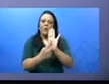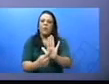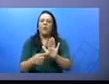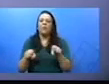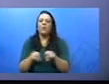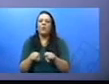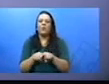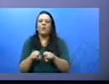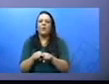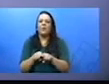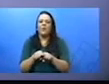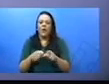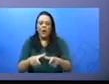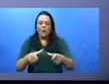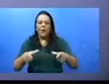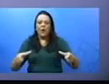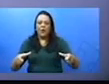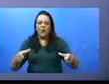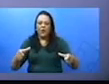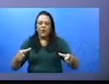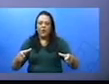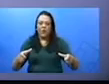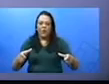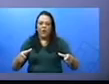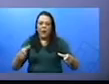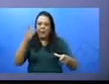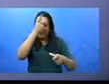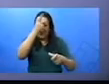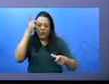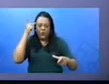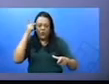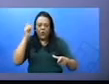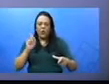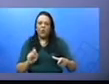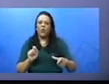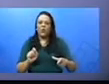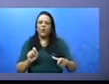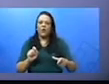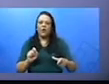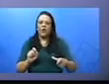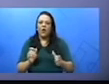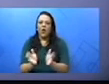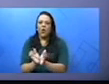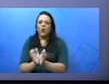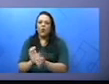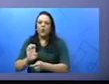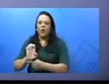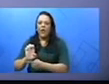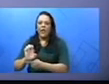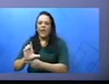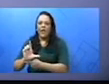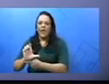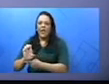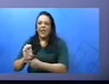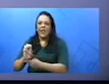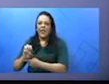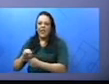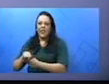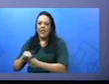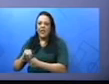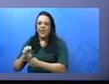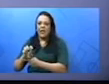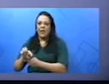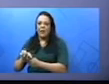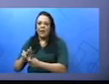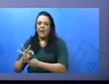os brasileiros é o elementar, com 42%. São parte da faixa mais baixa dos